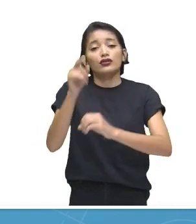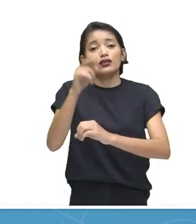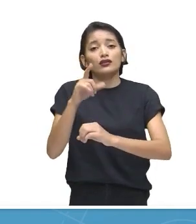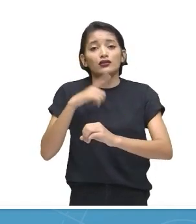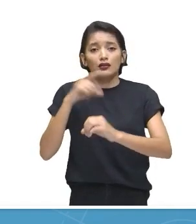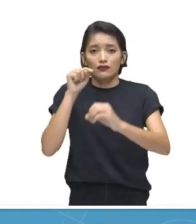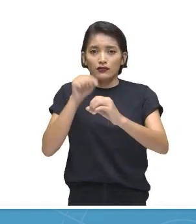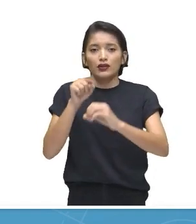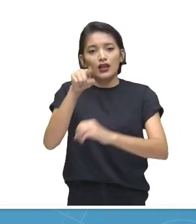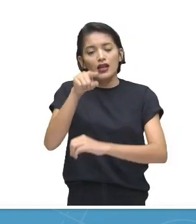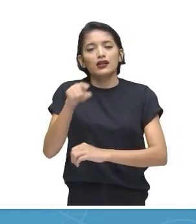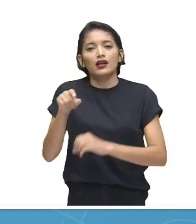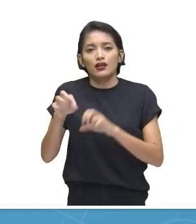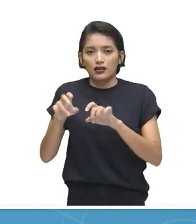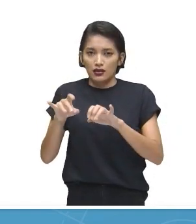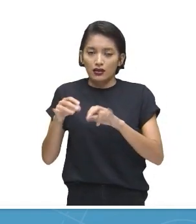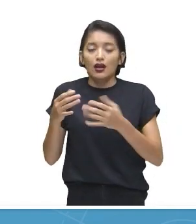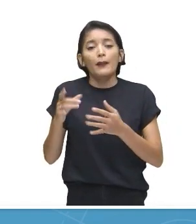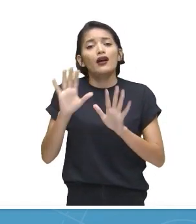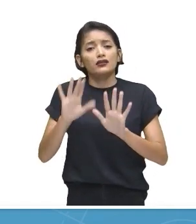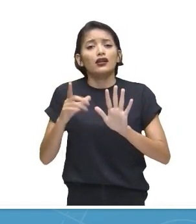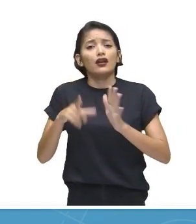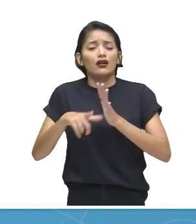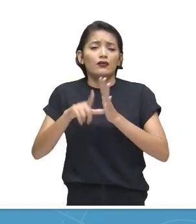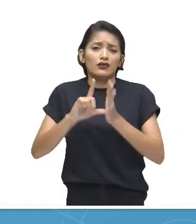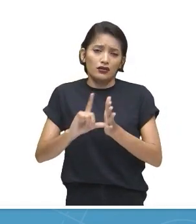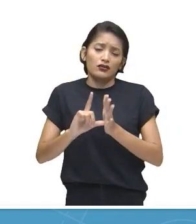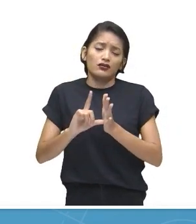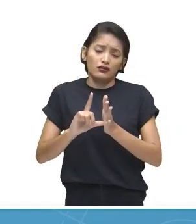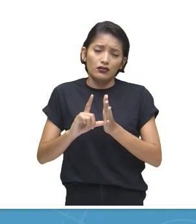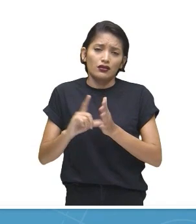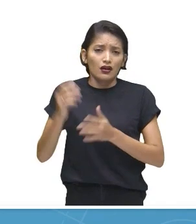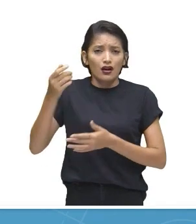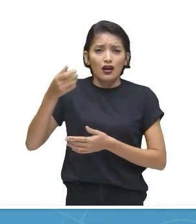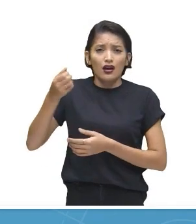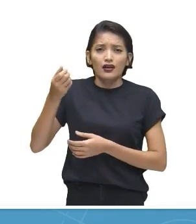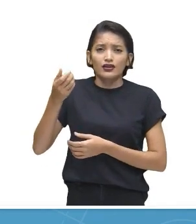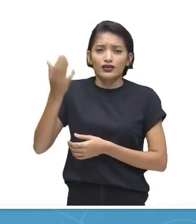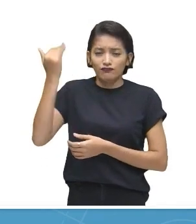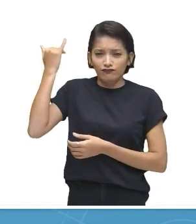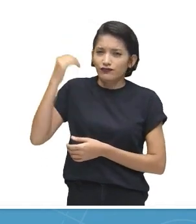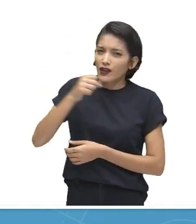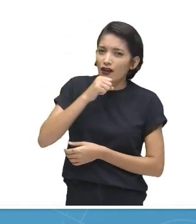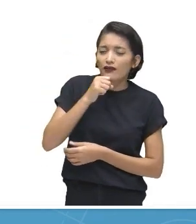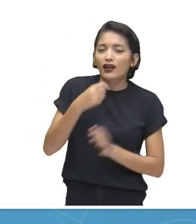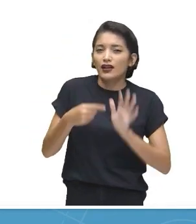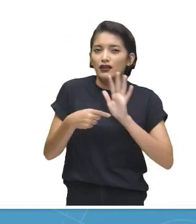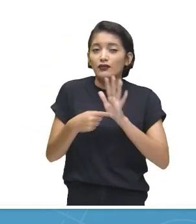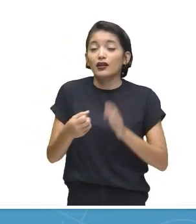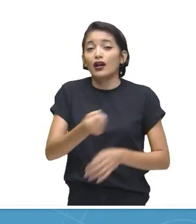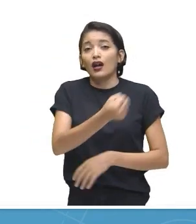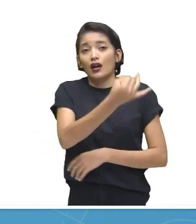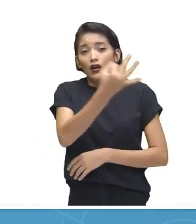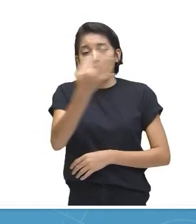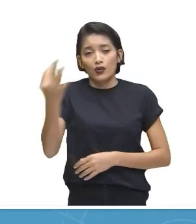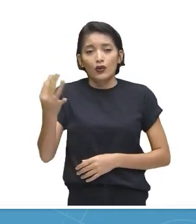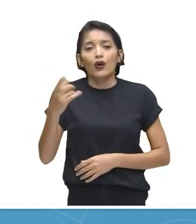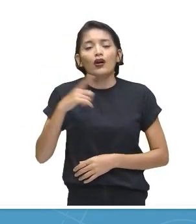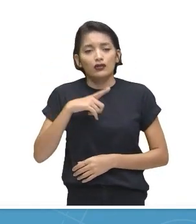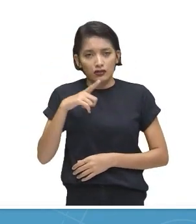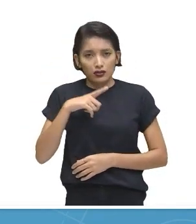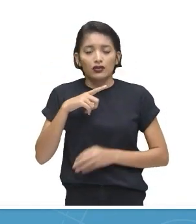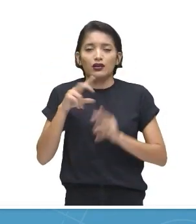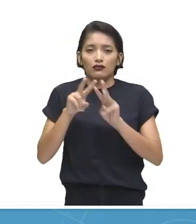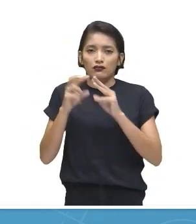é digital. Mas tem as outras mais antigas ali que você encontra os ponteiros ali que vão mostrar a quantidade, né, de massa que você